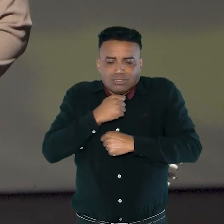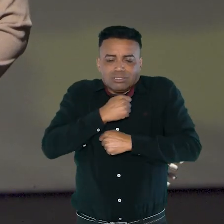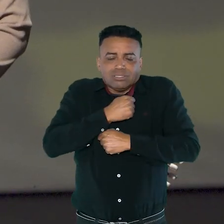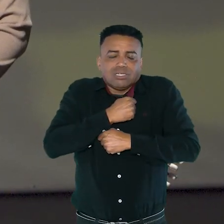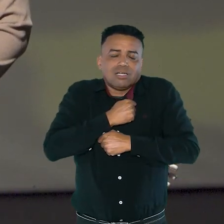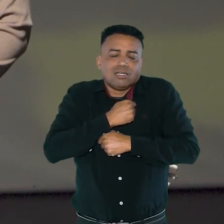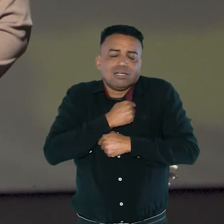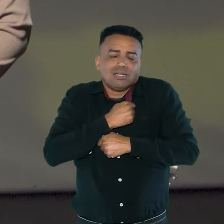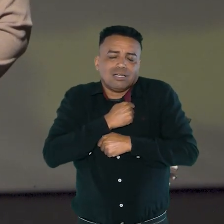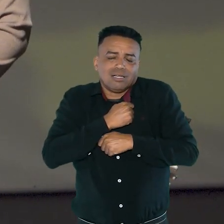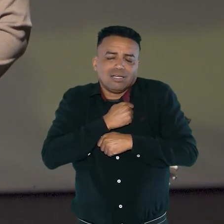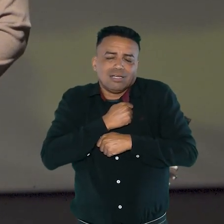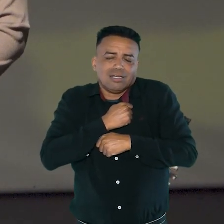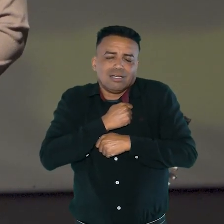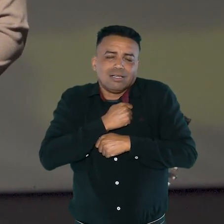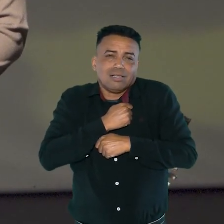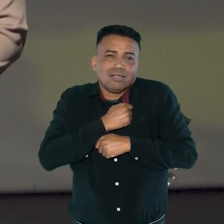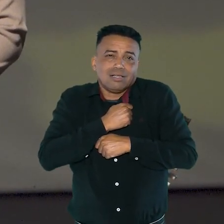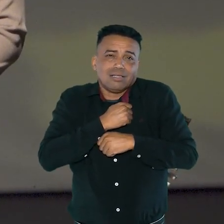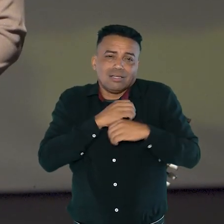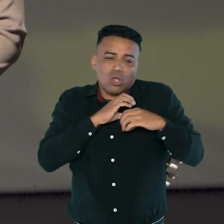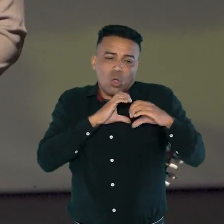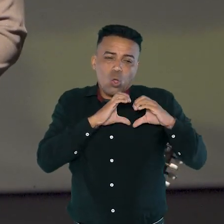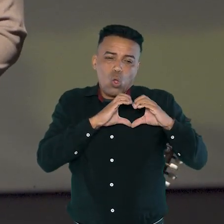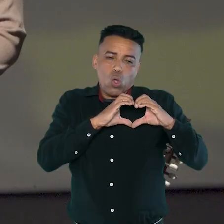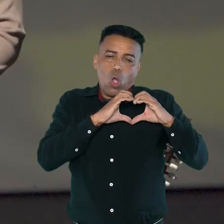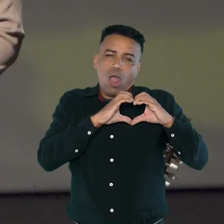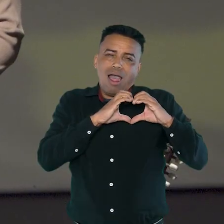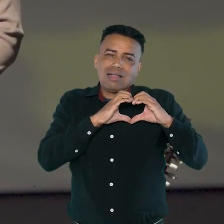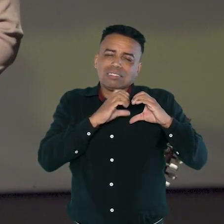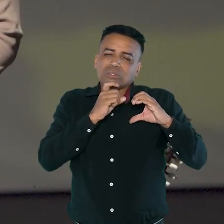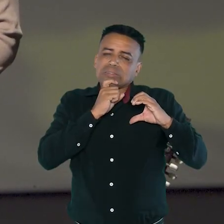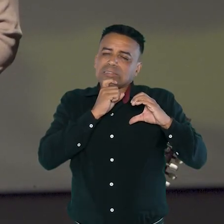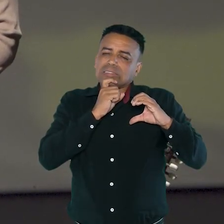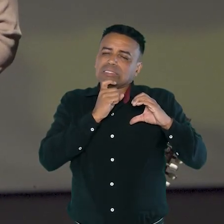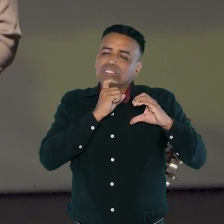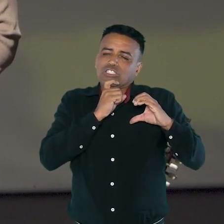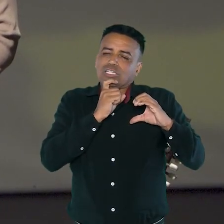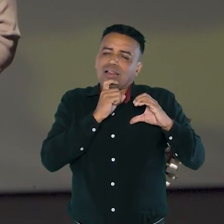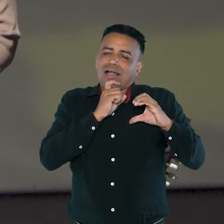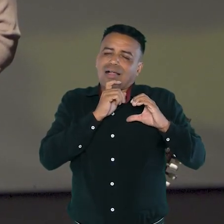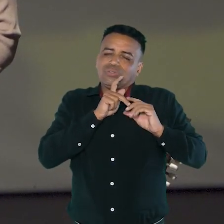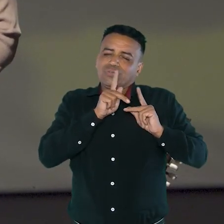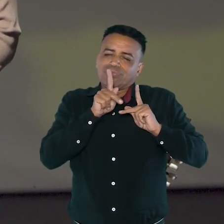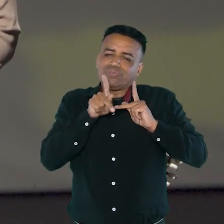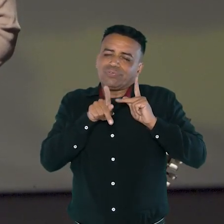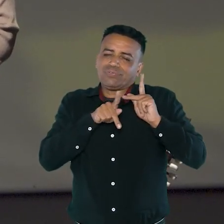o coração gelado quando venta,